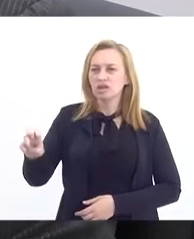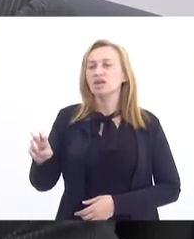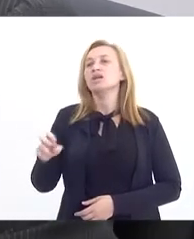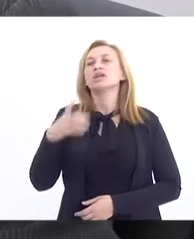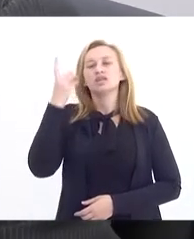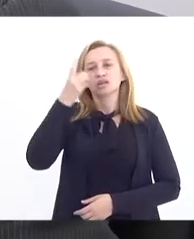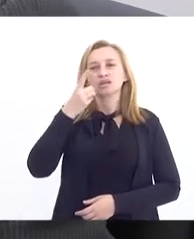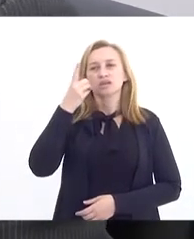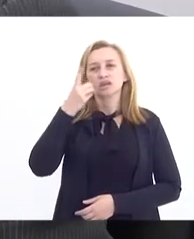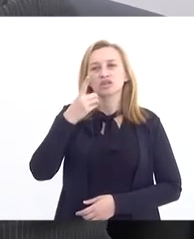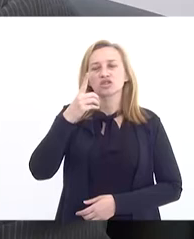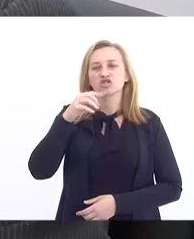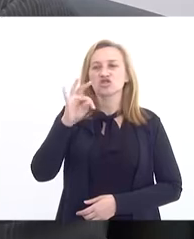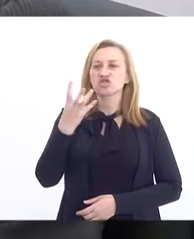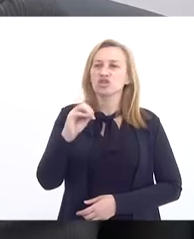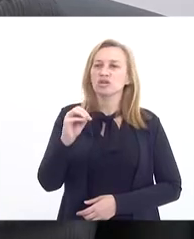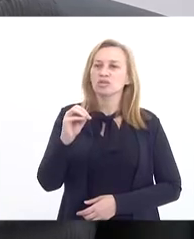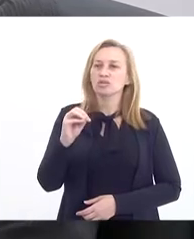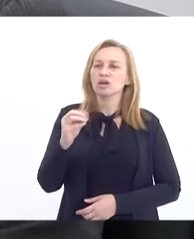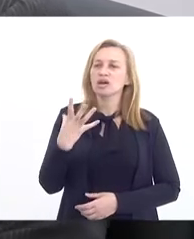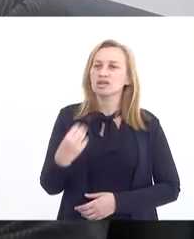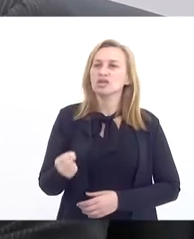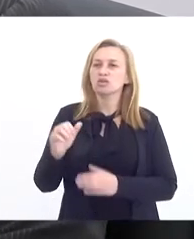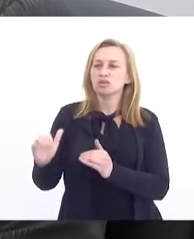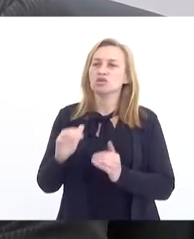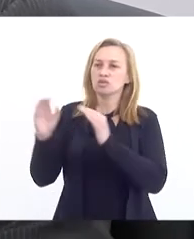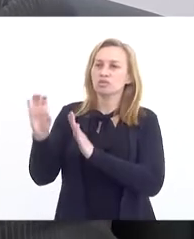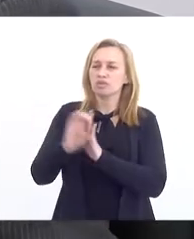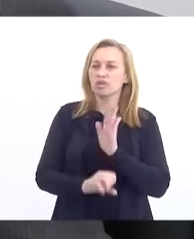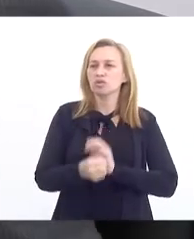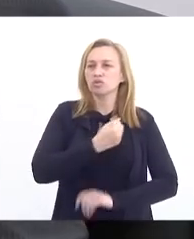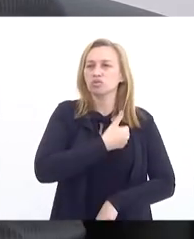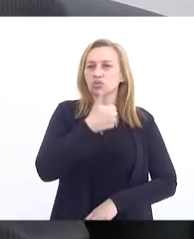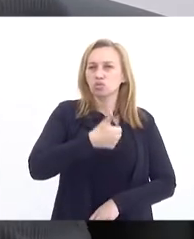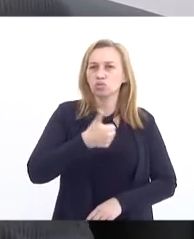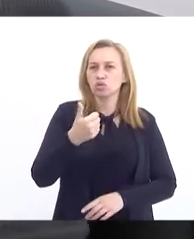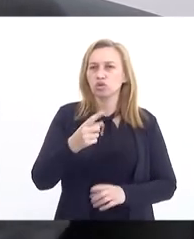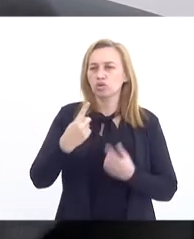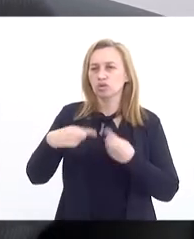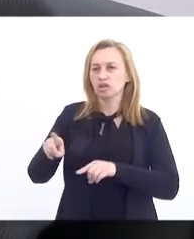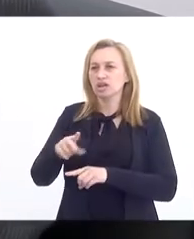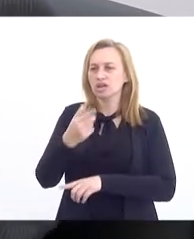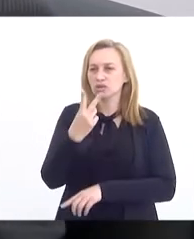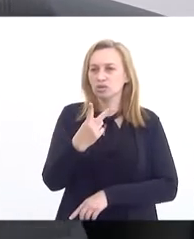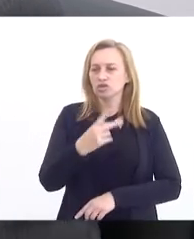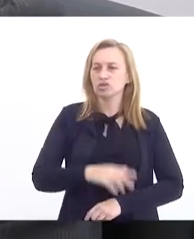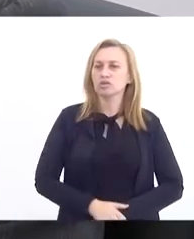Pampolho e outros. O parecer é favorável com subemenda à emenda 1, contrária à emenda 2.